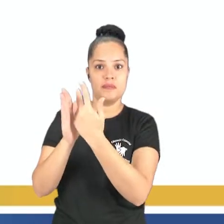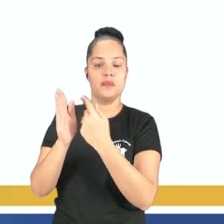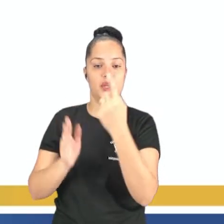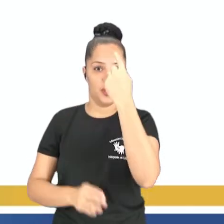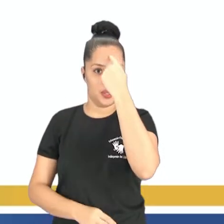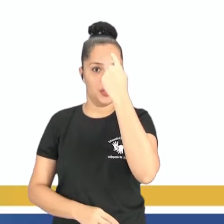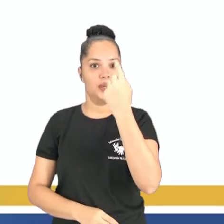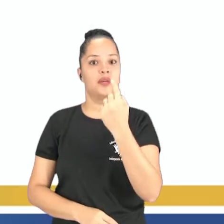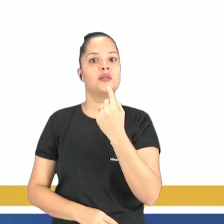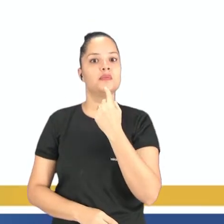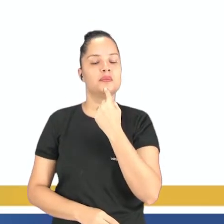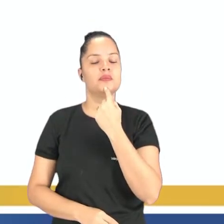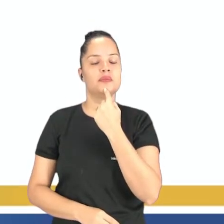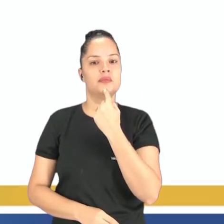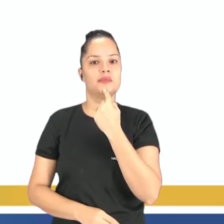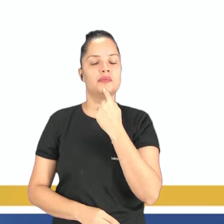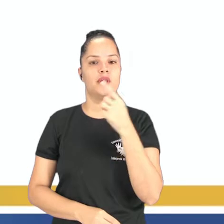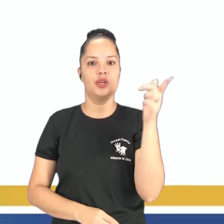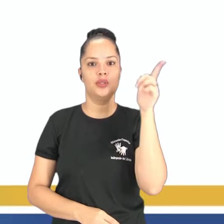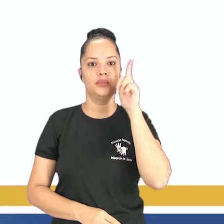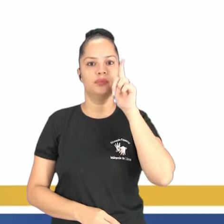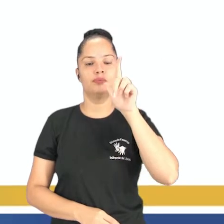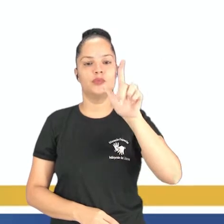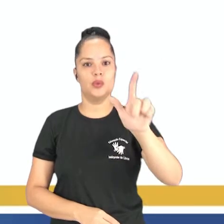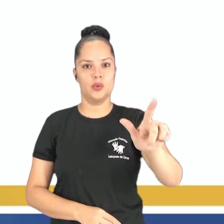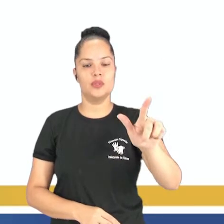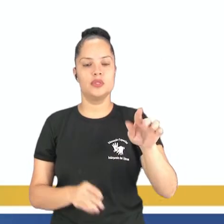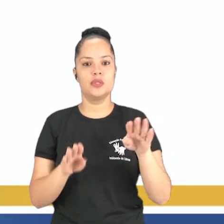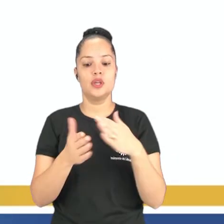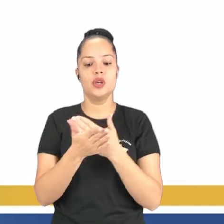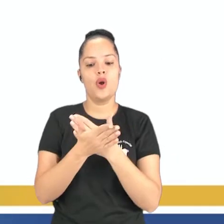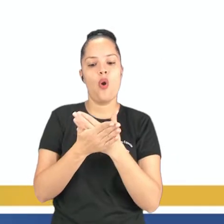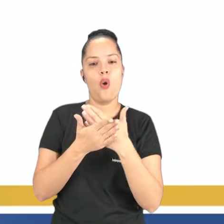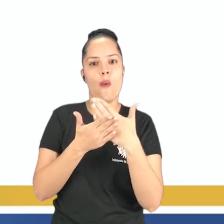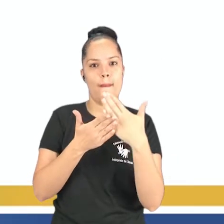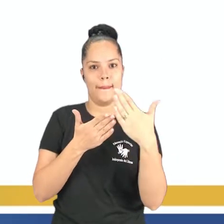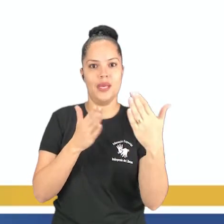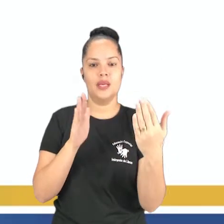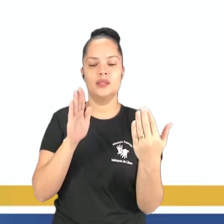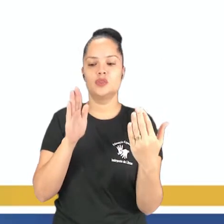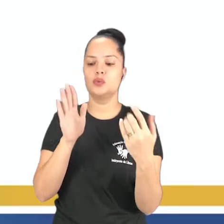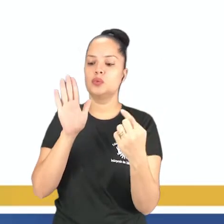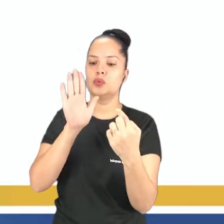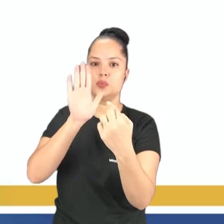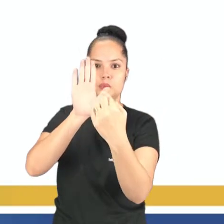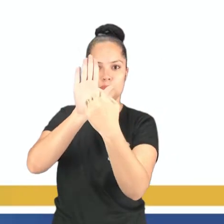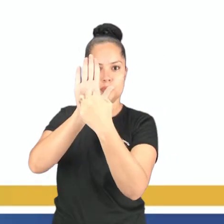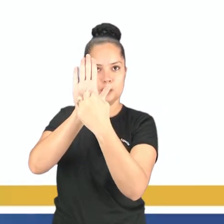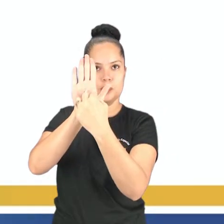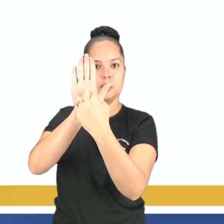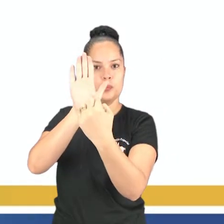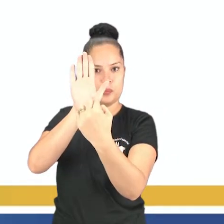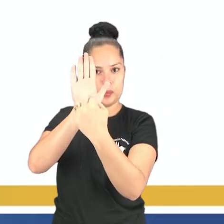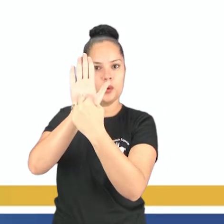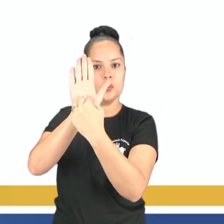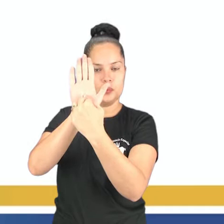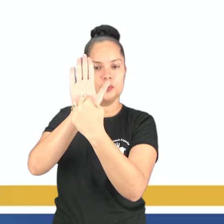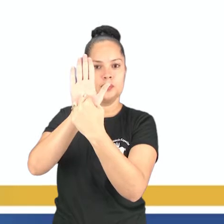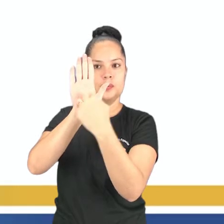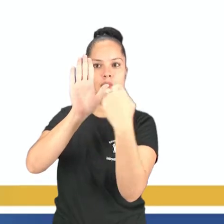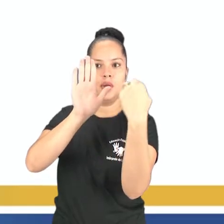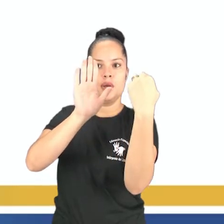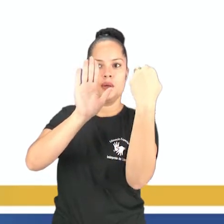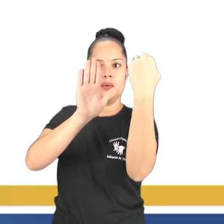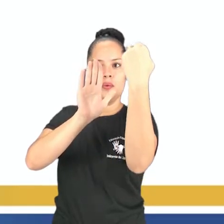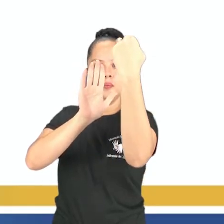é obtida através de uma figura inicial, onde é mantido fixo um ponto, que